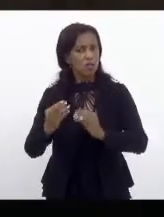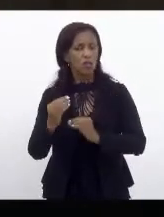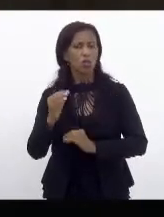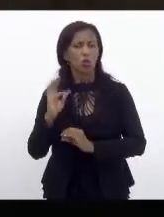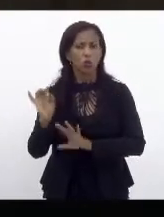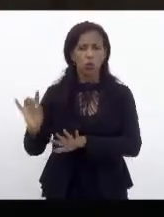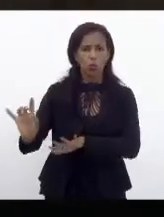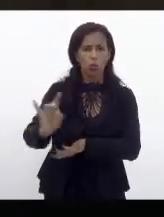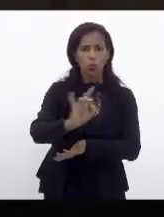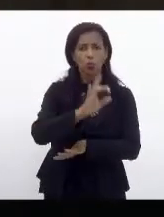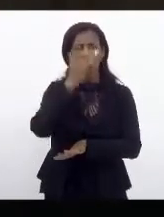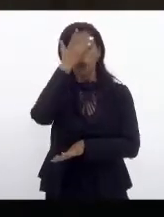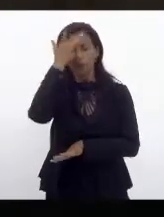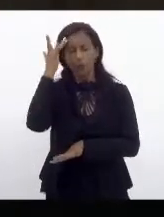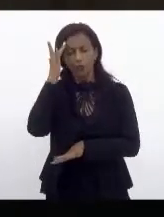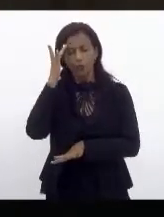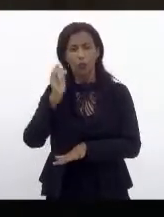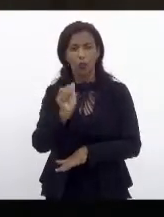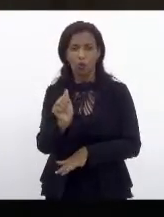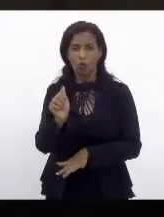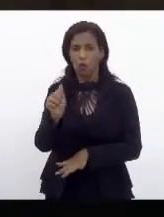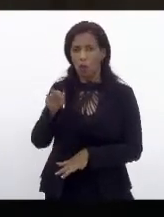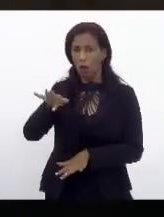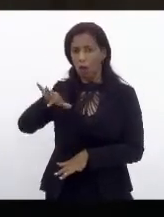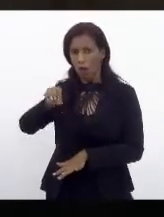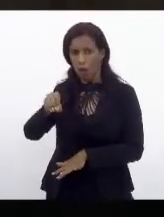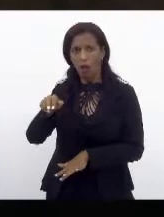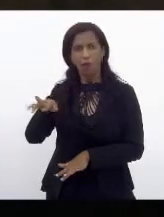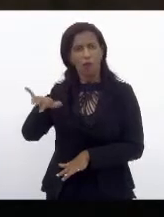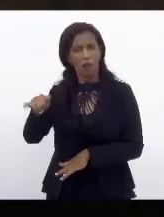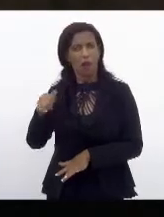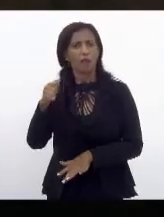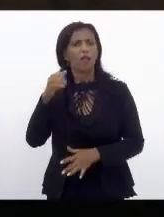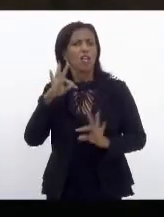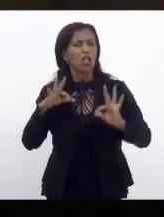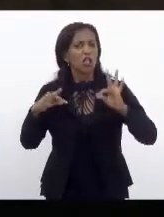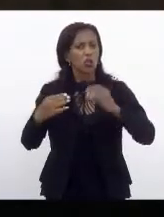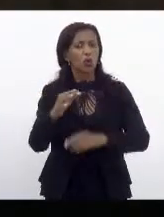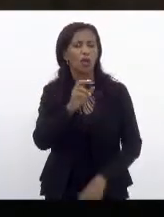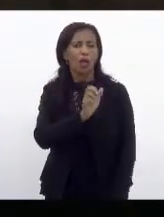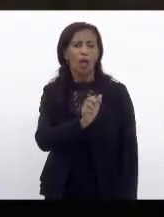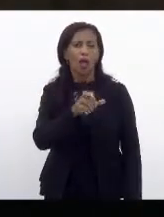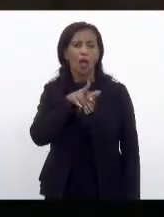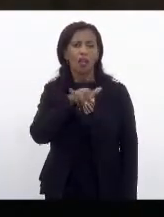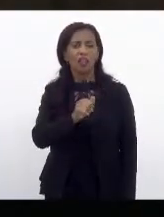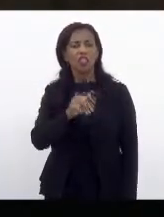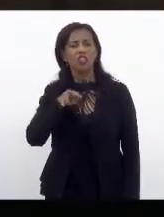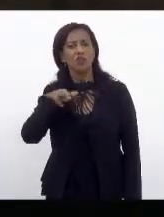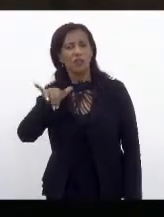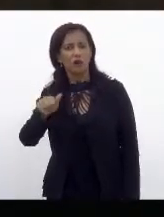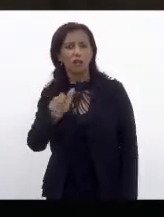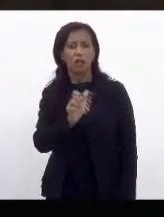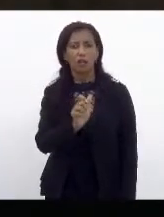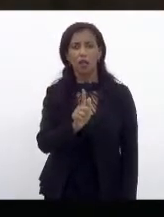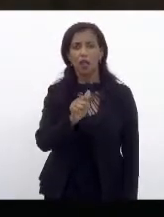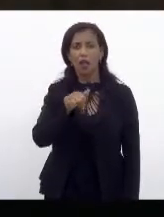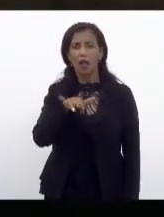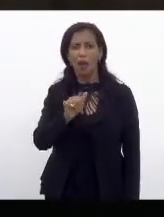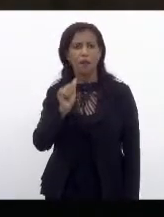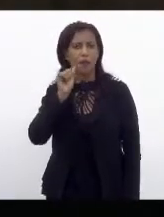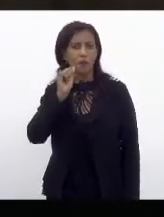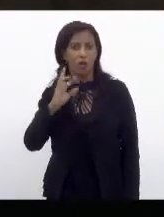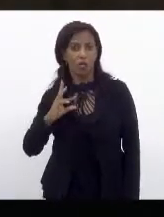aqueles integrantes do AfroReg e as atrizes Cris Viana e a Gabi, uma mulher